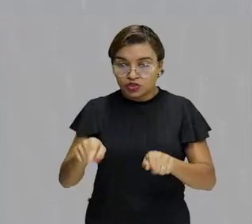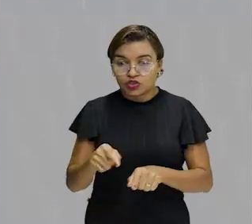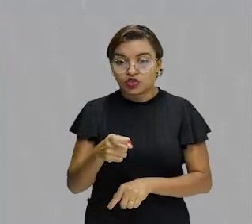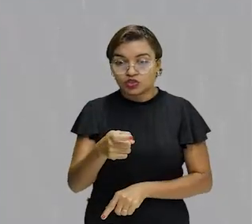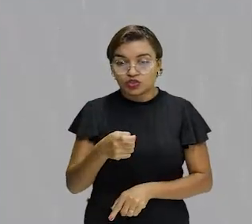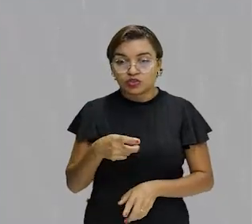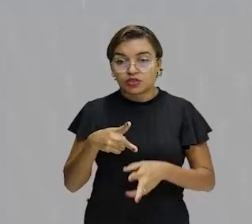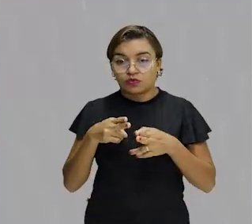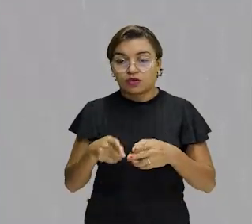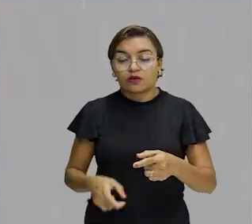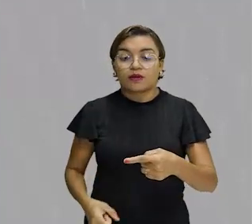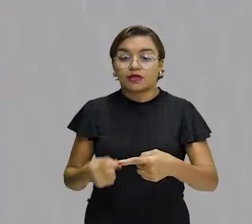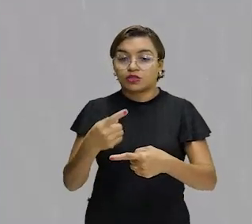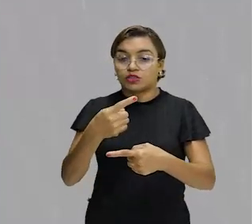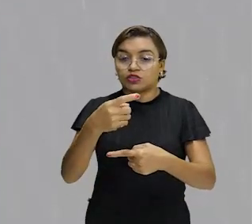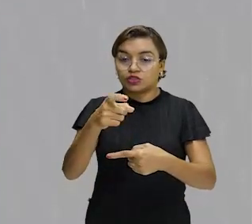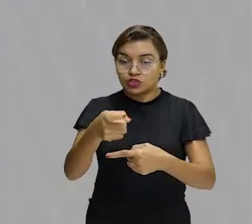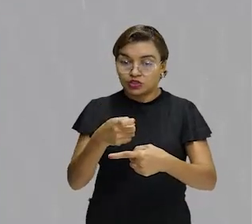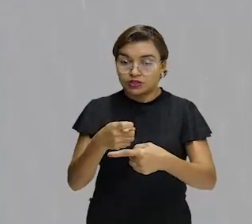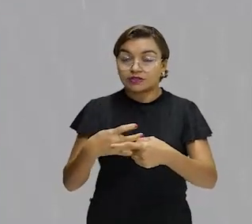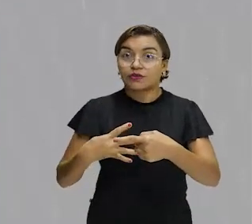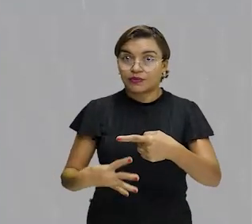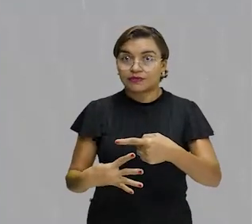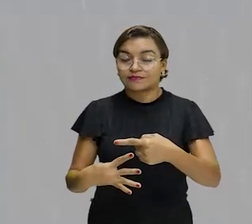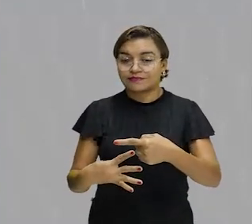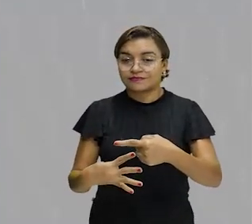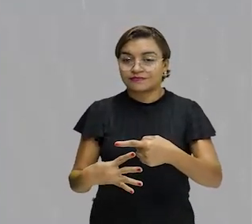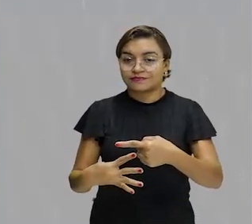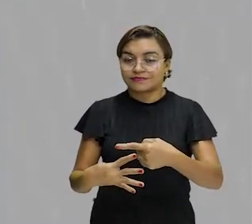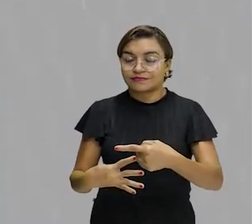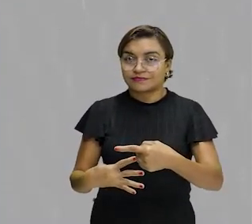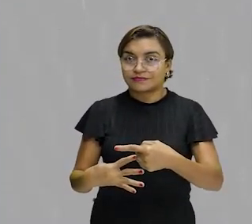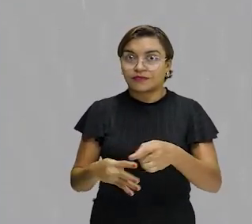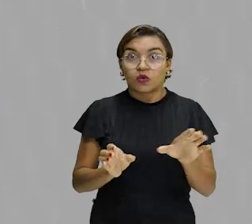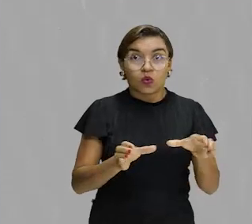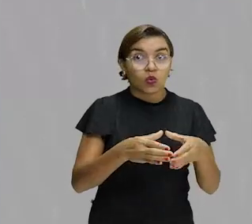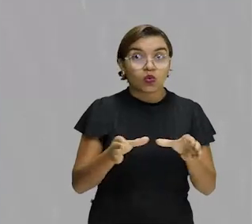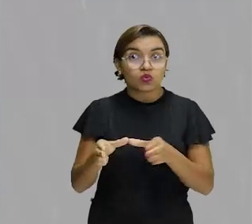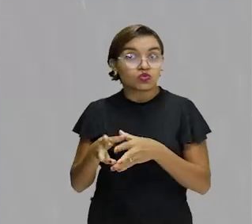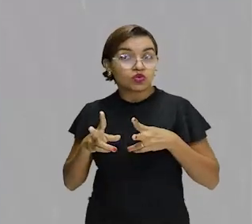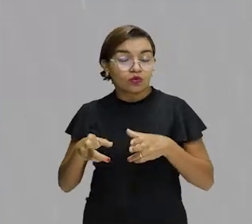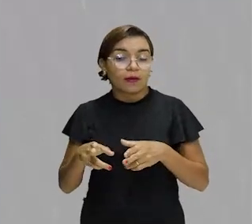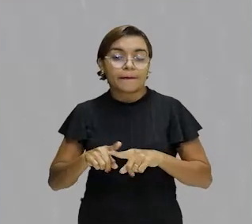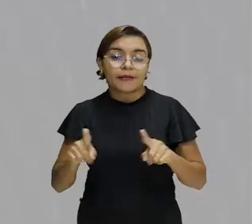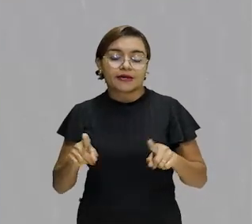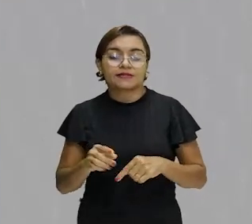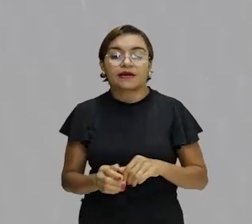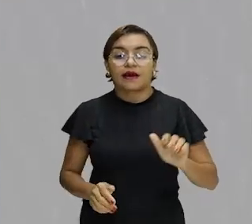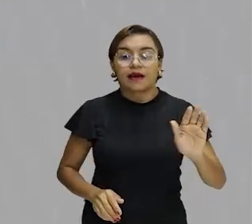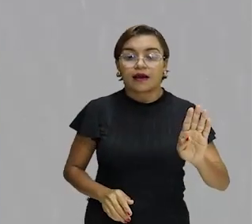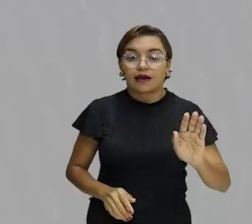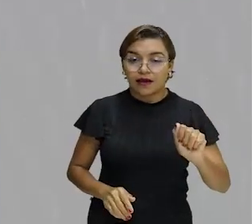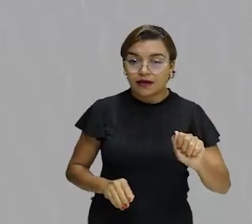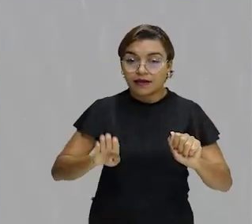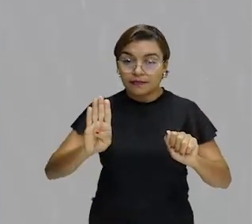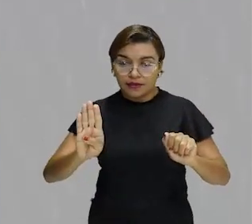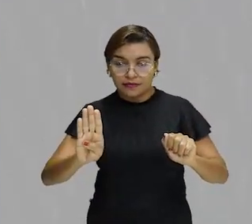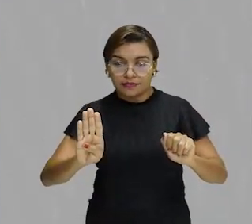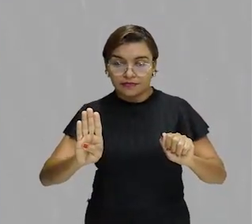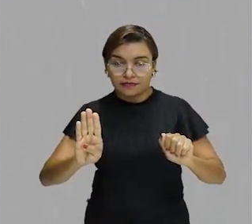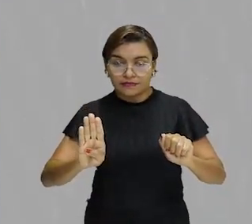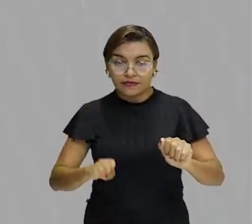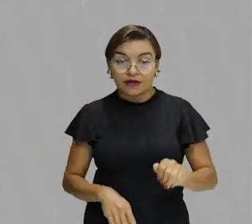função f. E essa f é definida por f de x é igual a 4 vezes x. Lembra que eu estou me tratando todo o tempo com